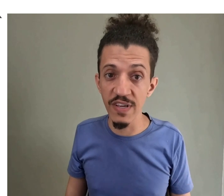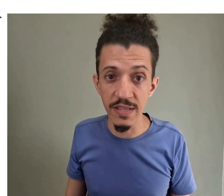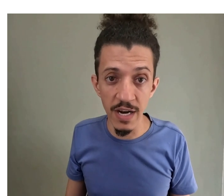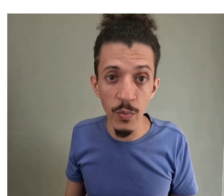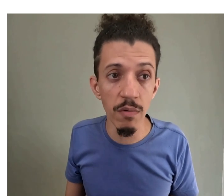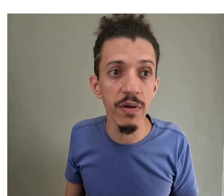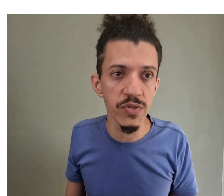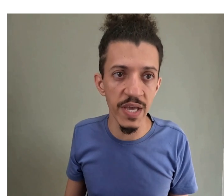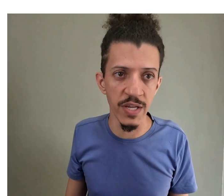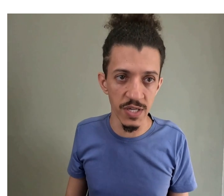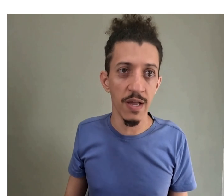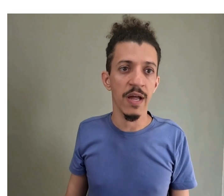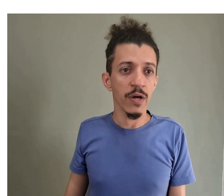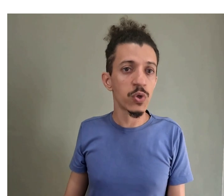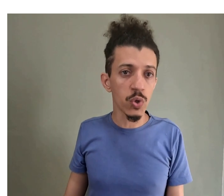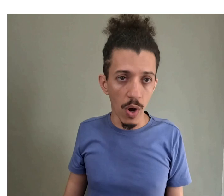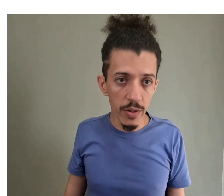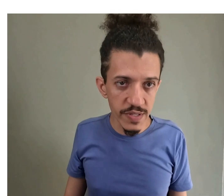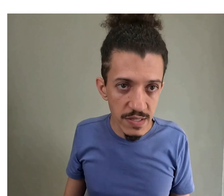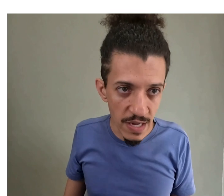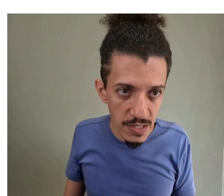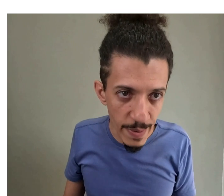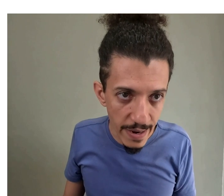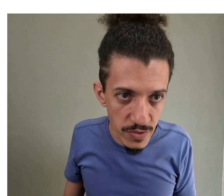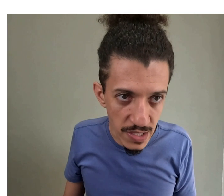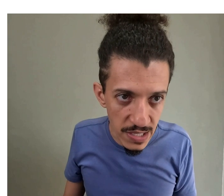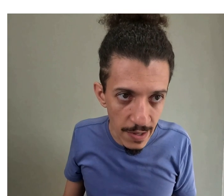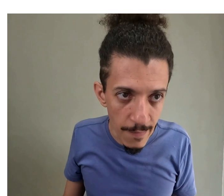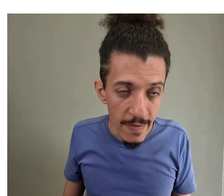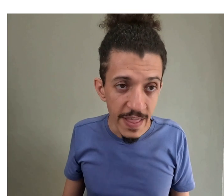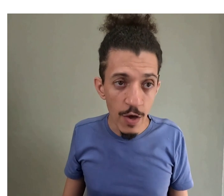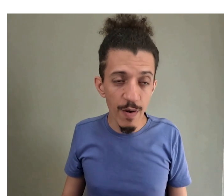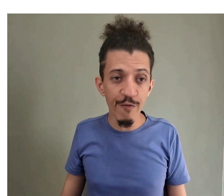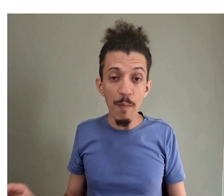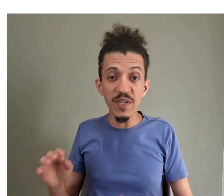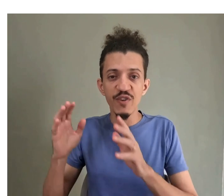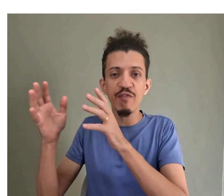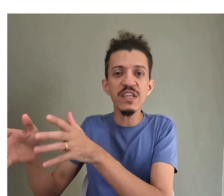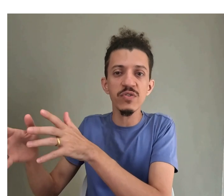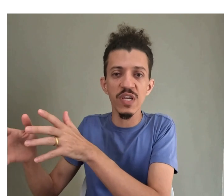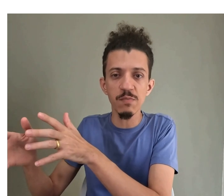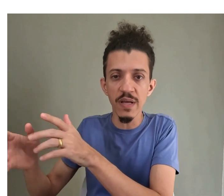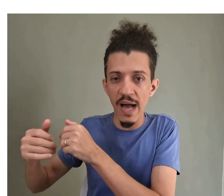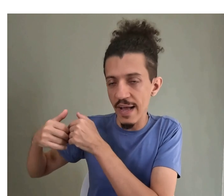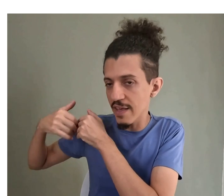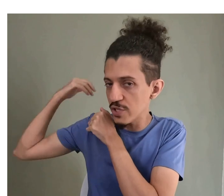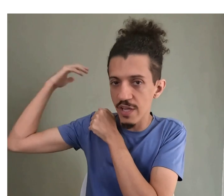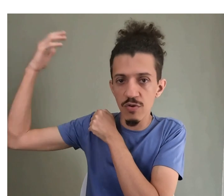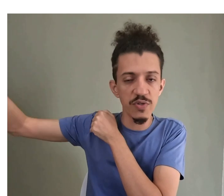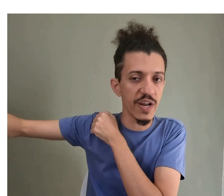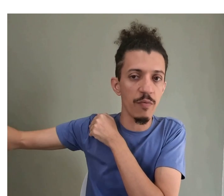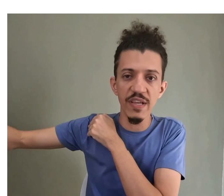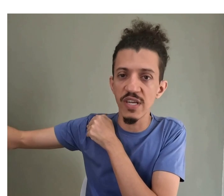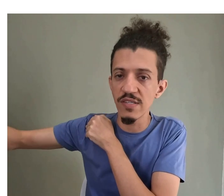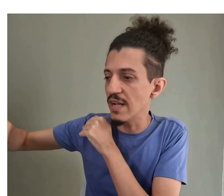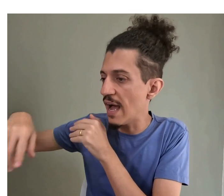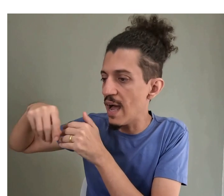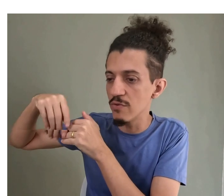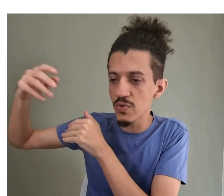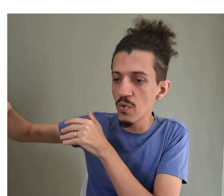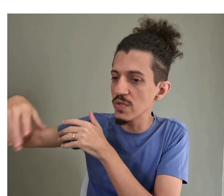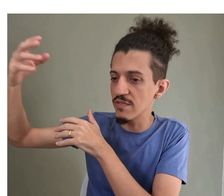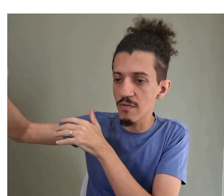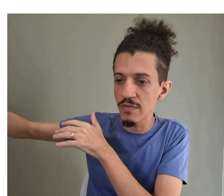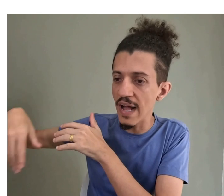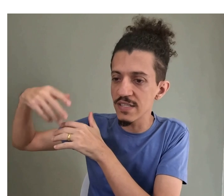Mas fica tranquilo que é o seguinte, todos esses aspectos aqui têm uma forma difícil de explicar, que é o jeito como geralmente é ensinado